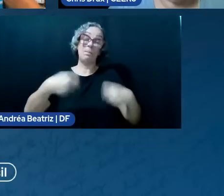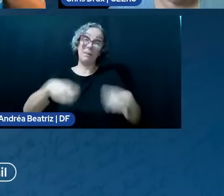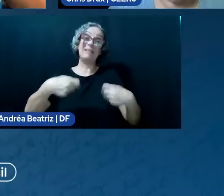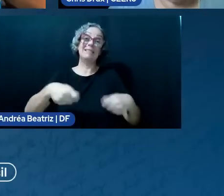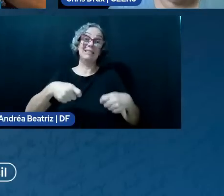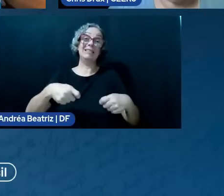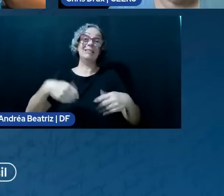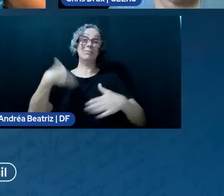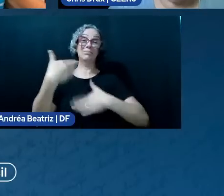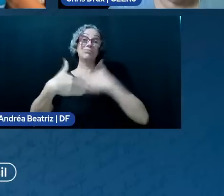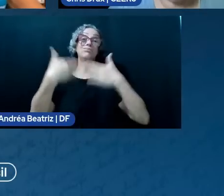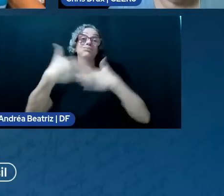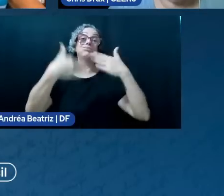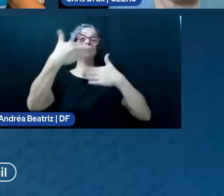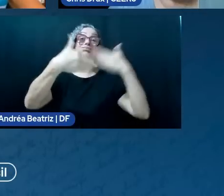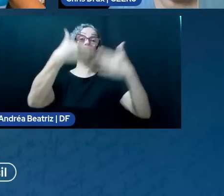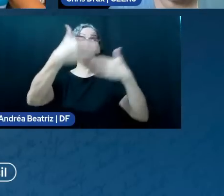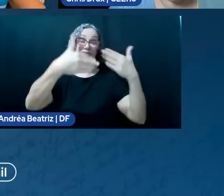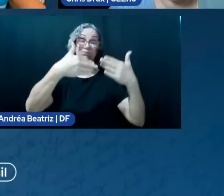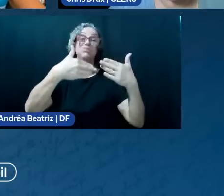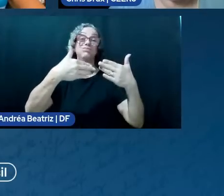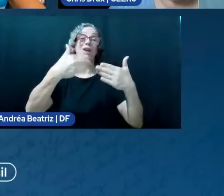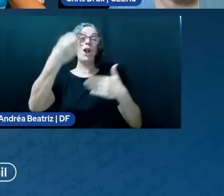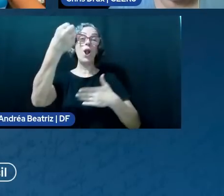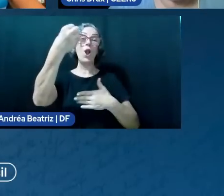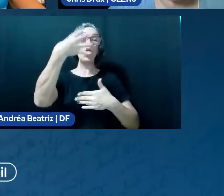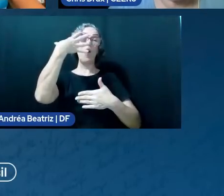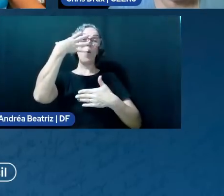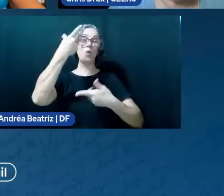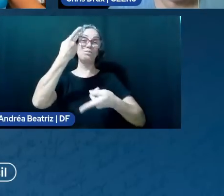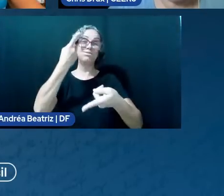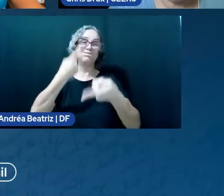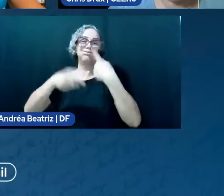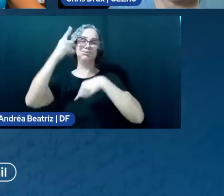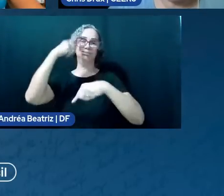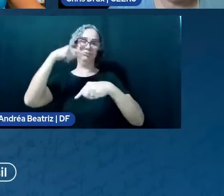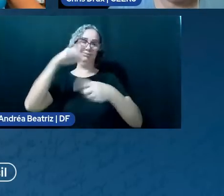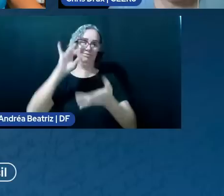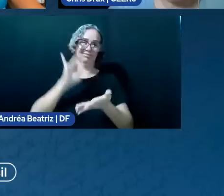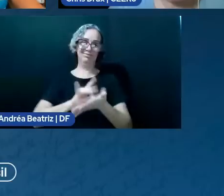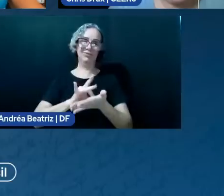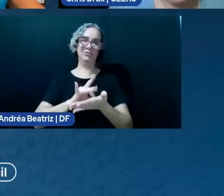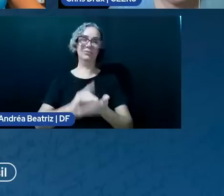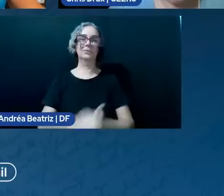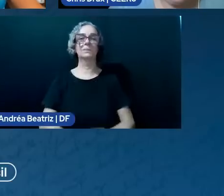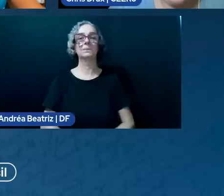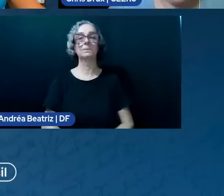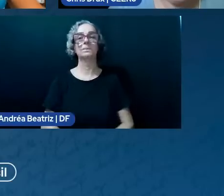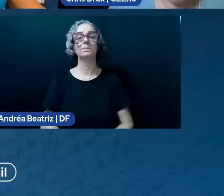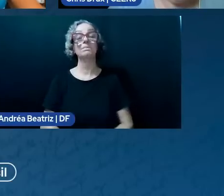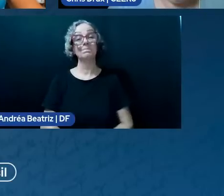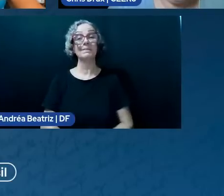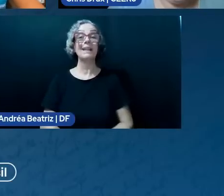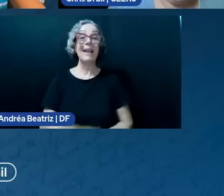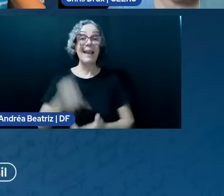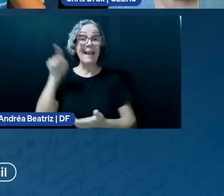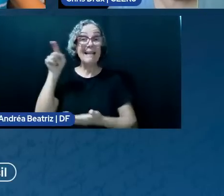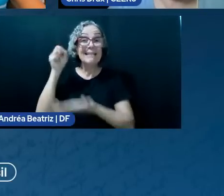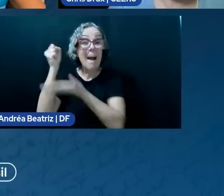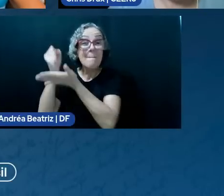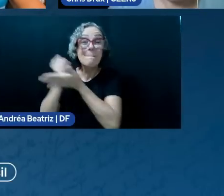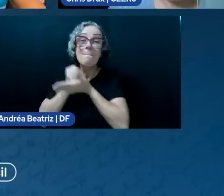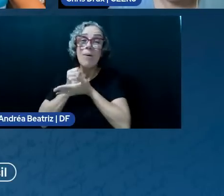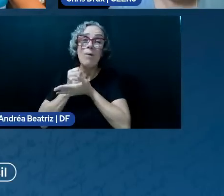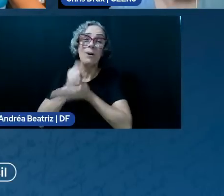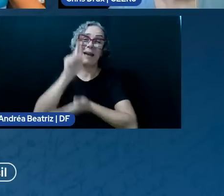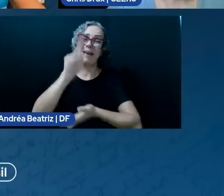né? Rumo à luz, rumo ao progresso. Esse suporte é certo, né?